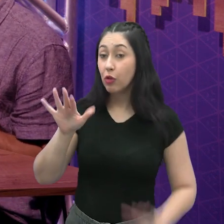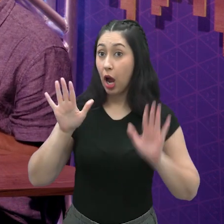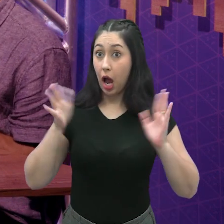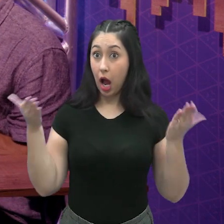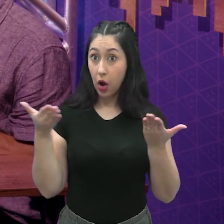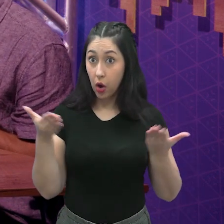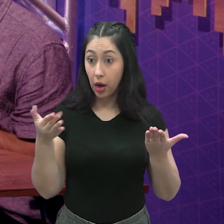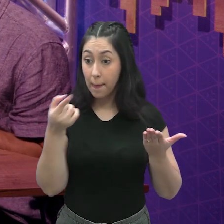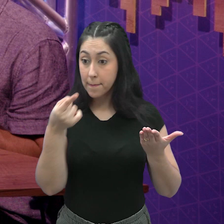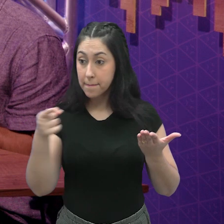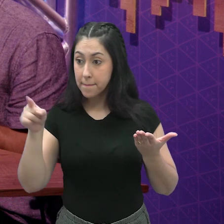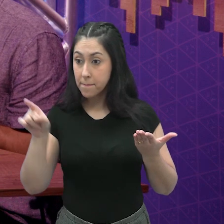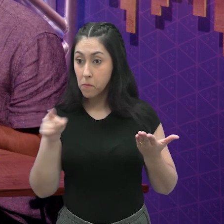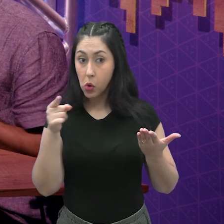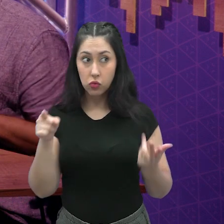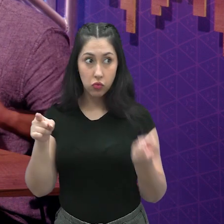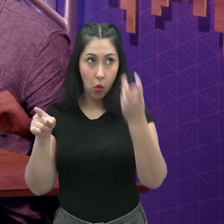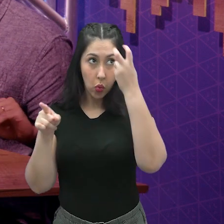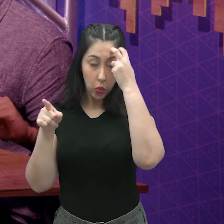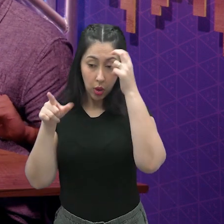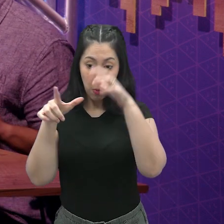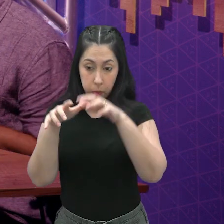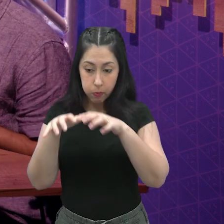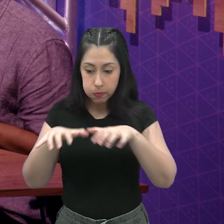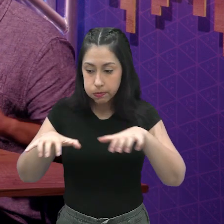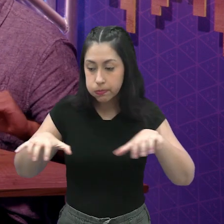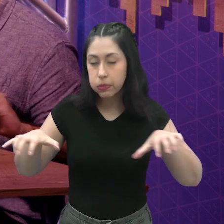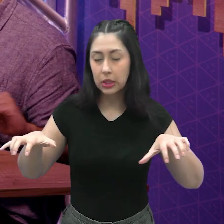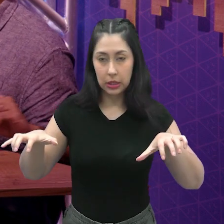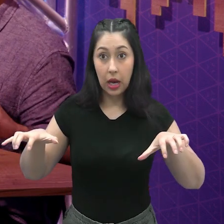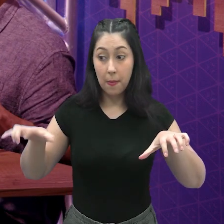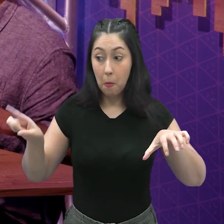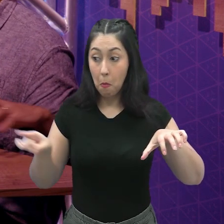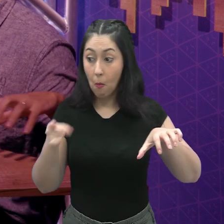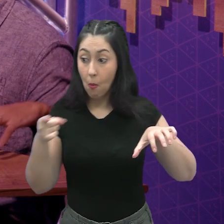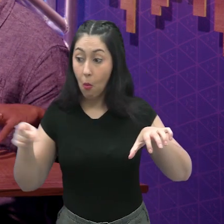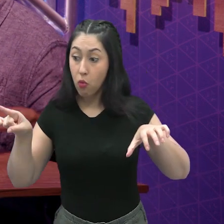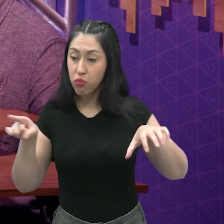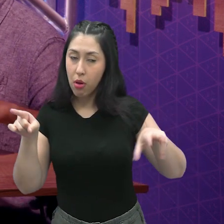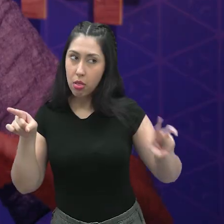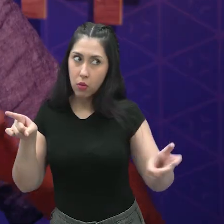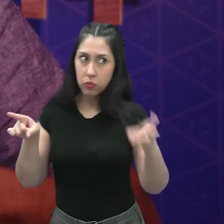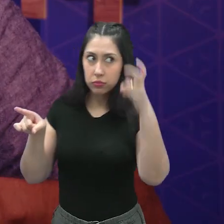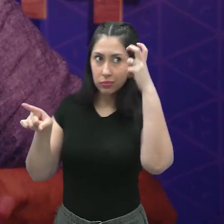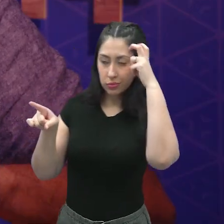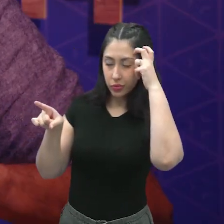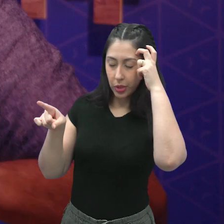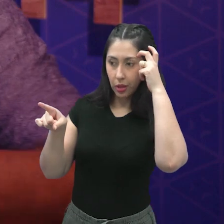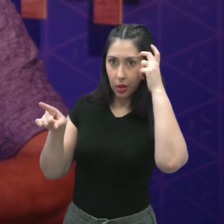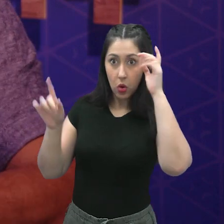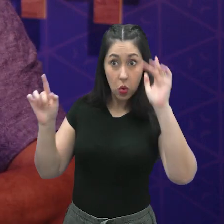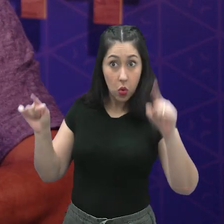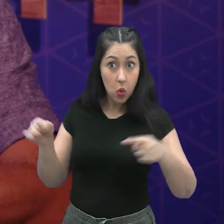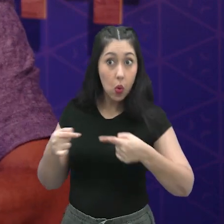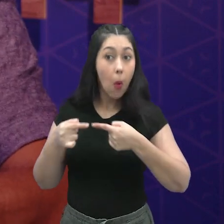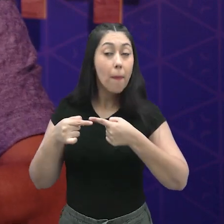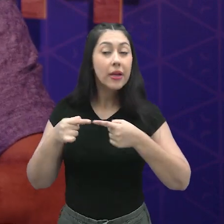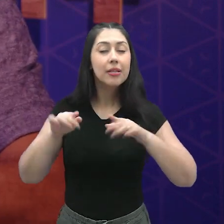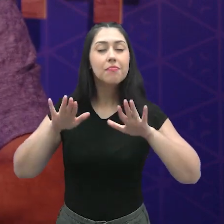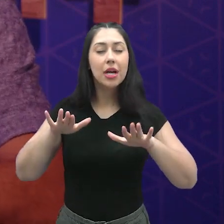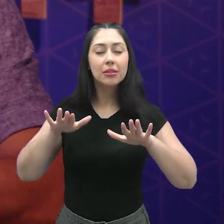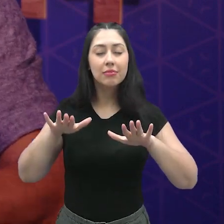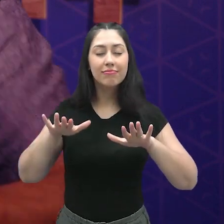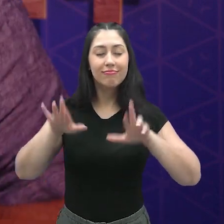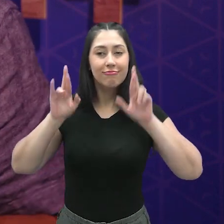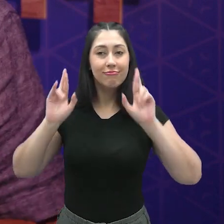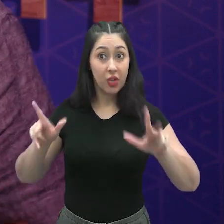agora música de cultura, né, de traços de identidade cultural que estão relacionados a